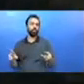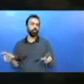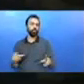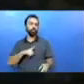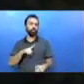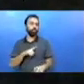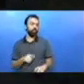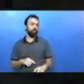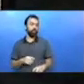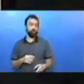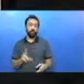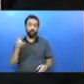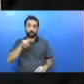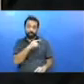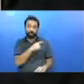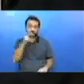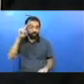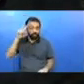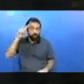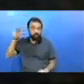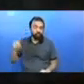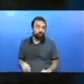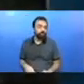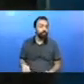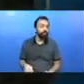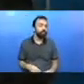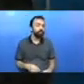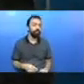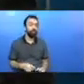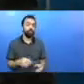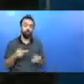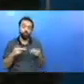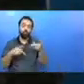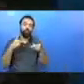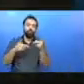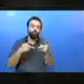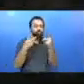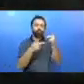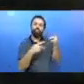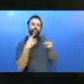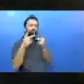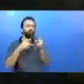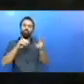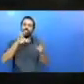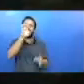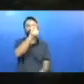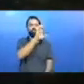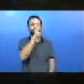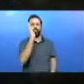Essas histórias do boi bumbá ou do Bumba Meu Boi foram contadas e são contadas ainda hoje em várias regiões do Brasil,